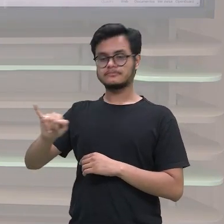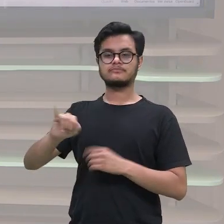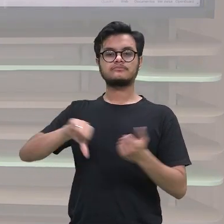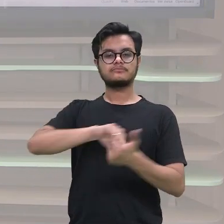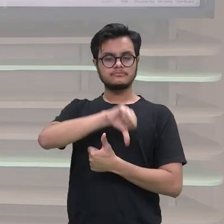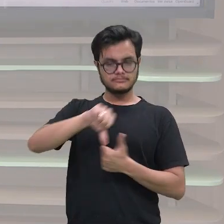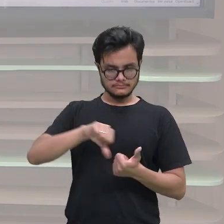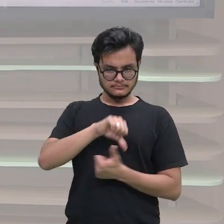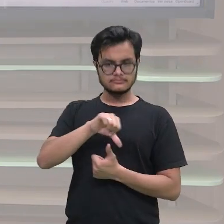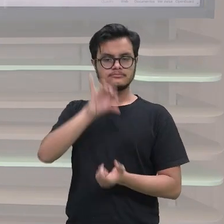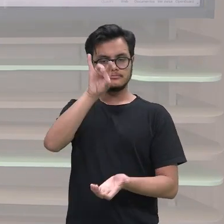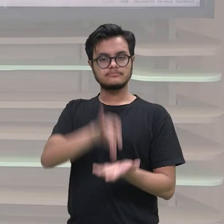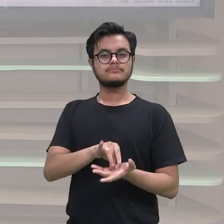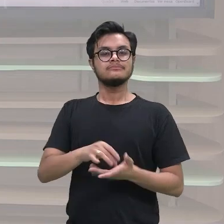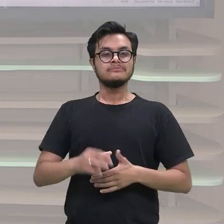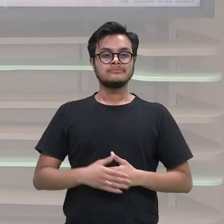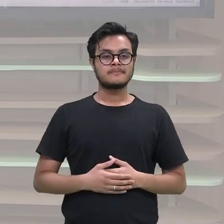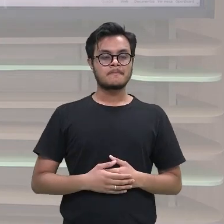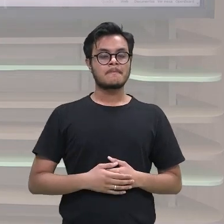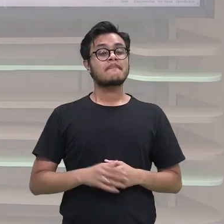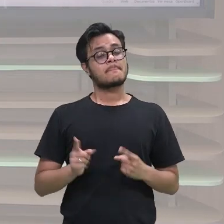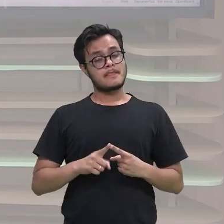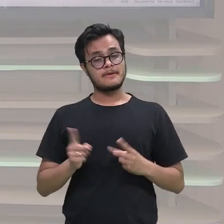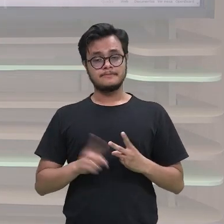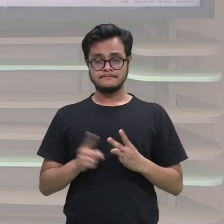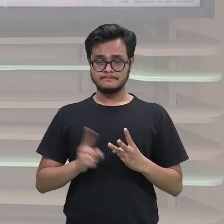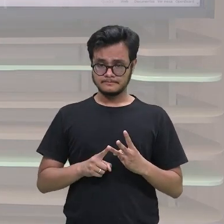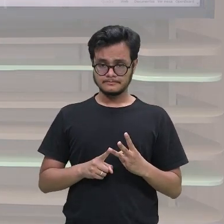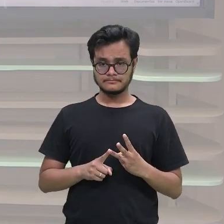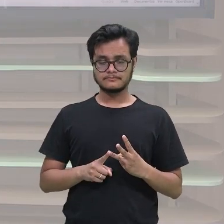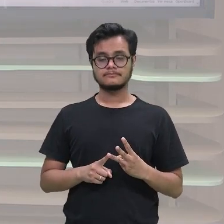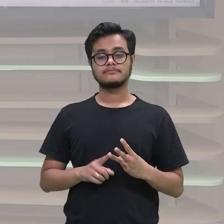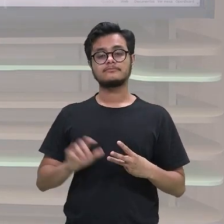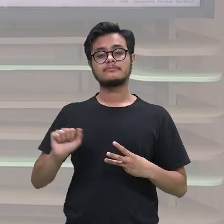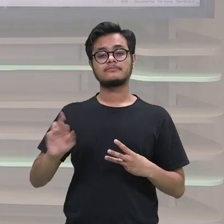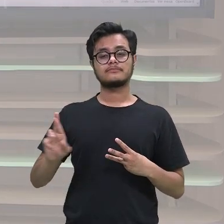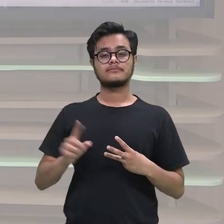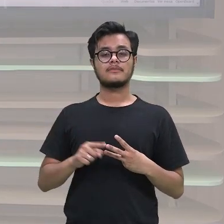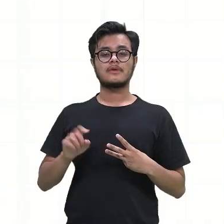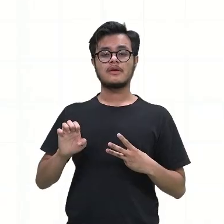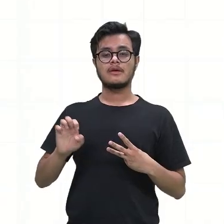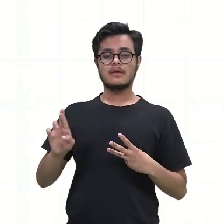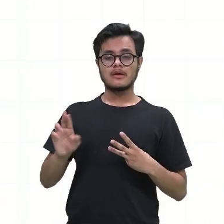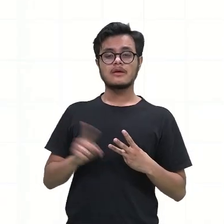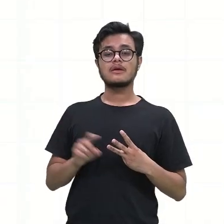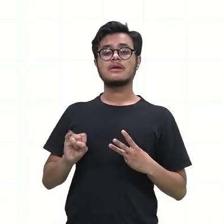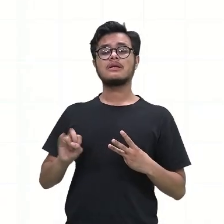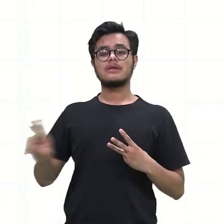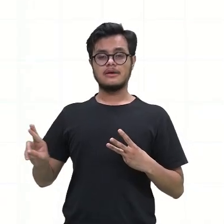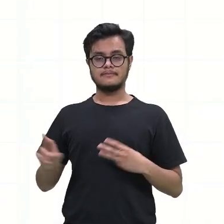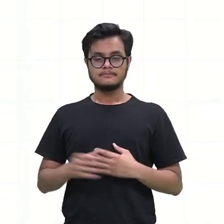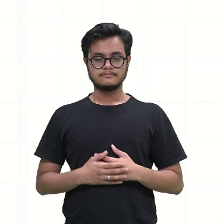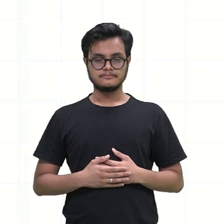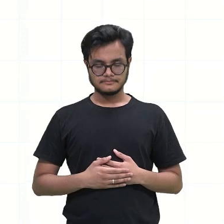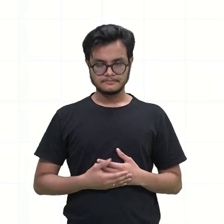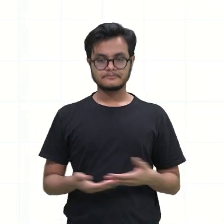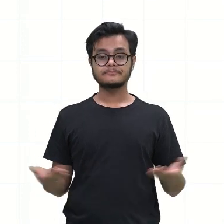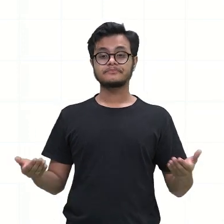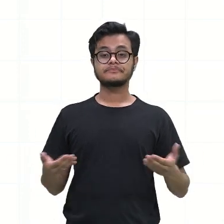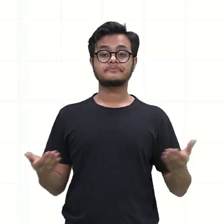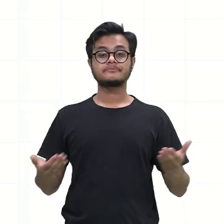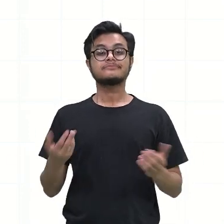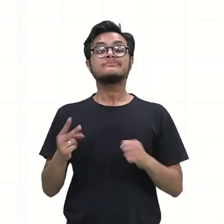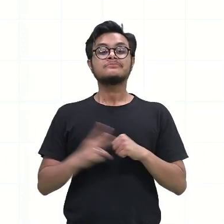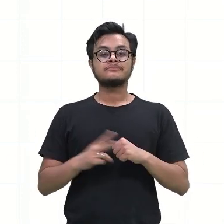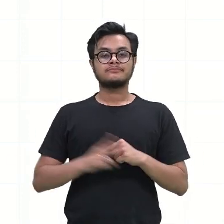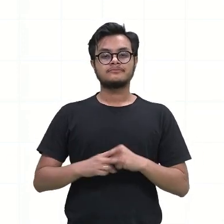a partir dessas conjugações. Primeira, segunda e terceira conjugação dos verbos. Vamos falar um pouco mais sobre verbo? Vamos lá. Olha só. Então temos